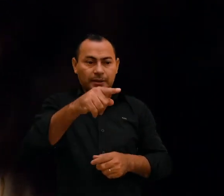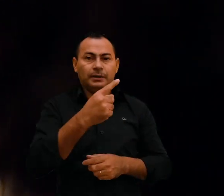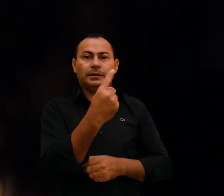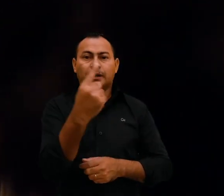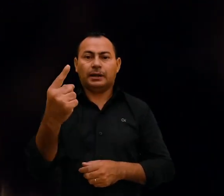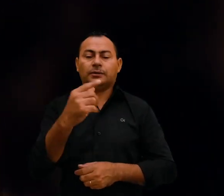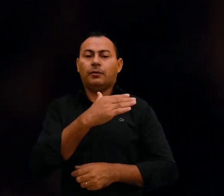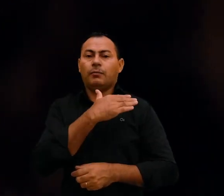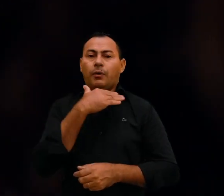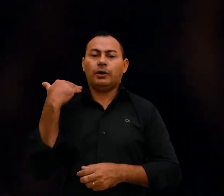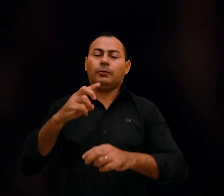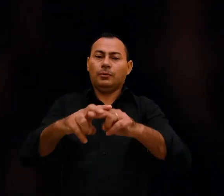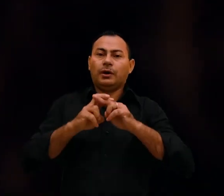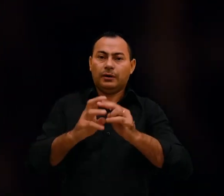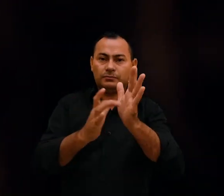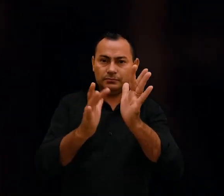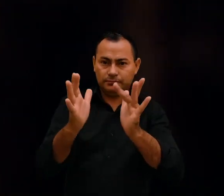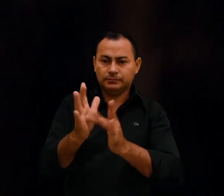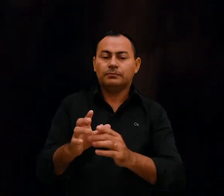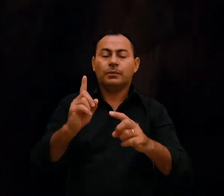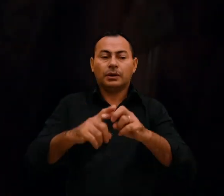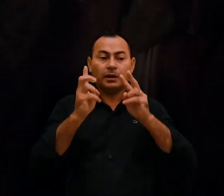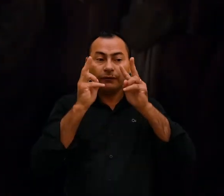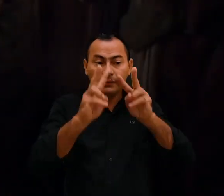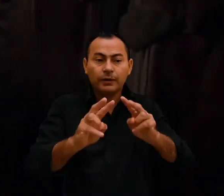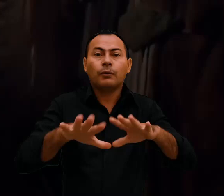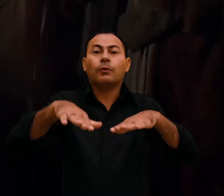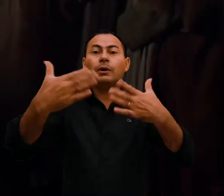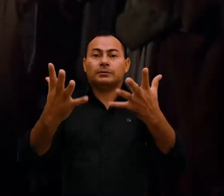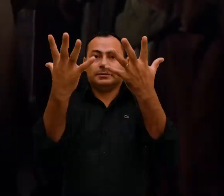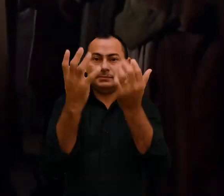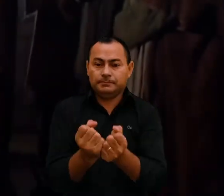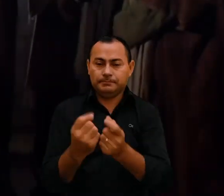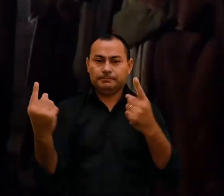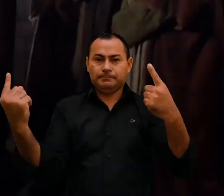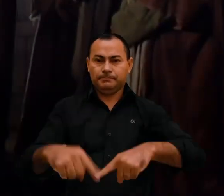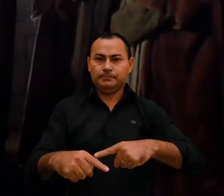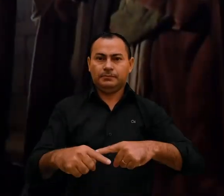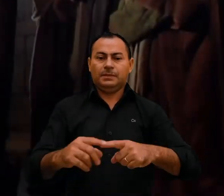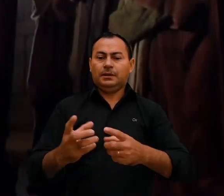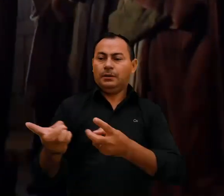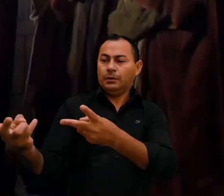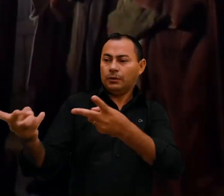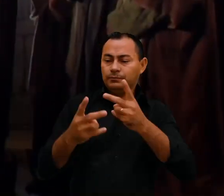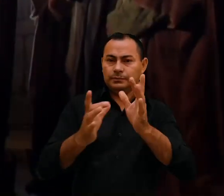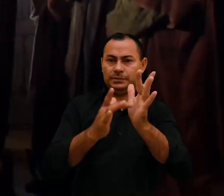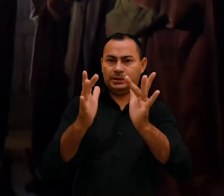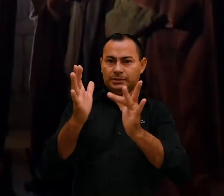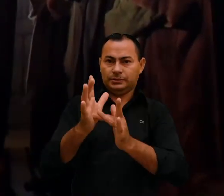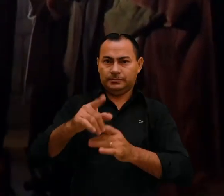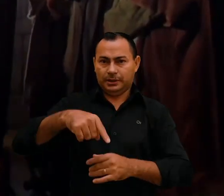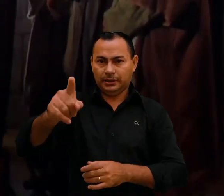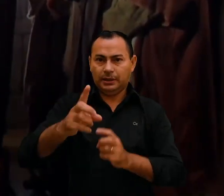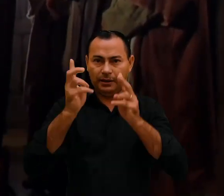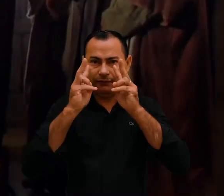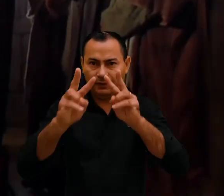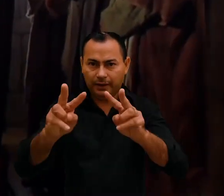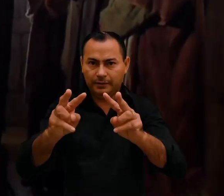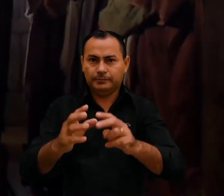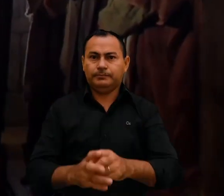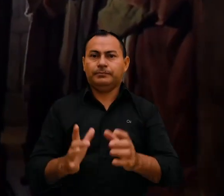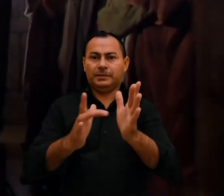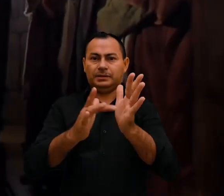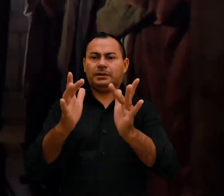e cada um morreu por ele por causa do que viram quando aceitaram o desafio e convite de Jesus para